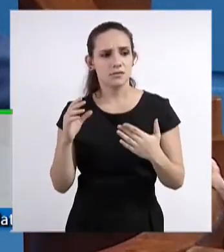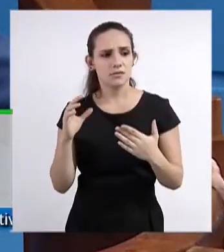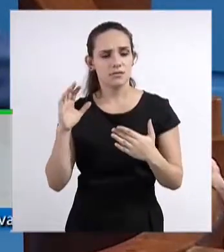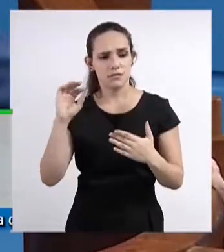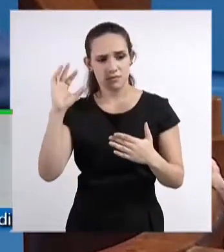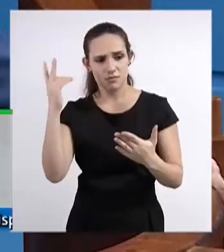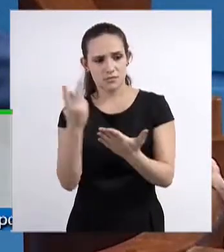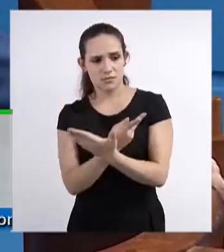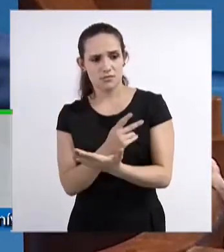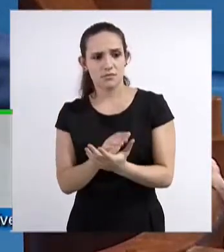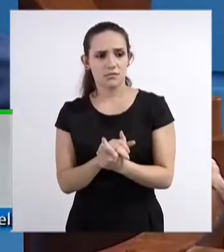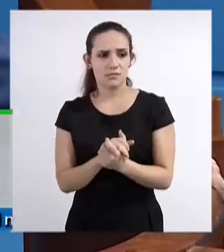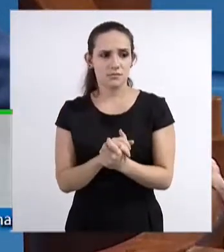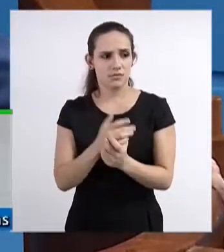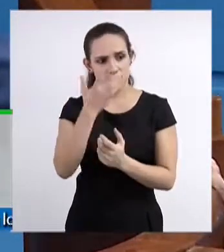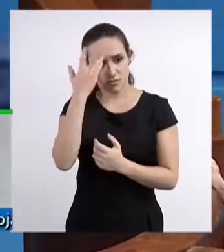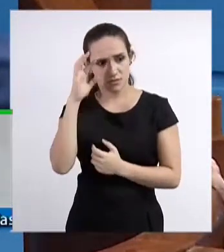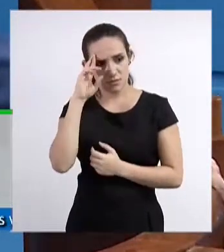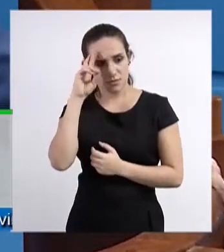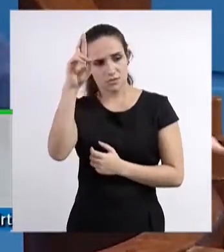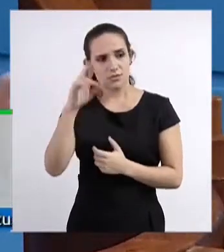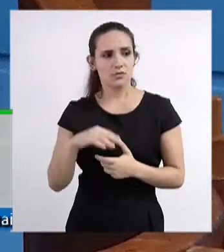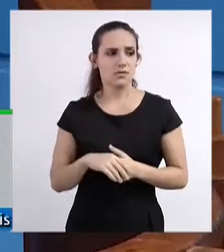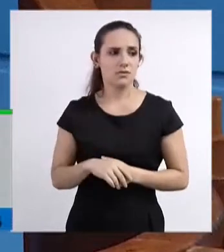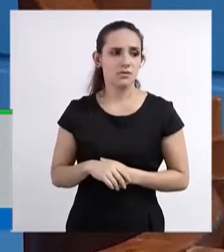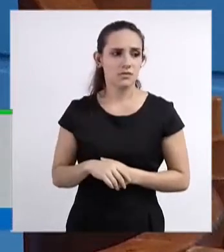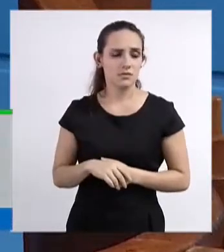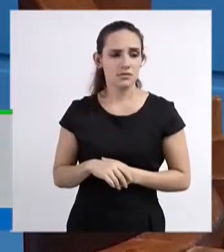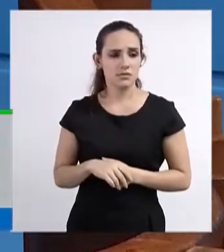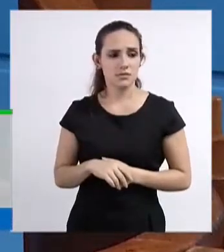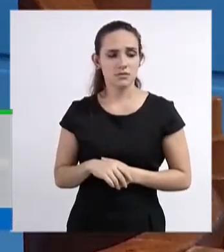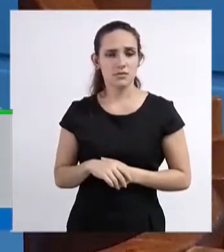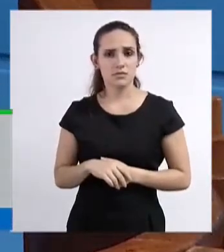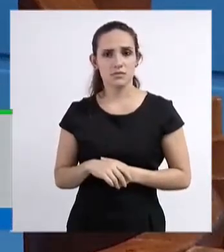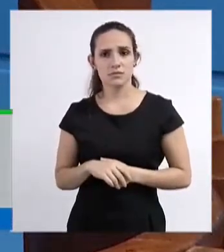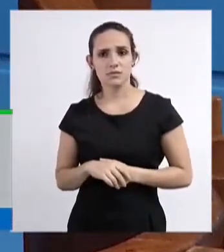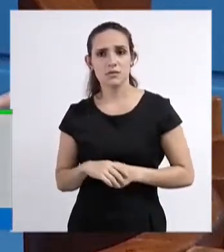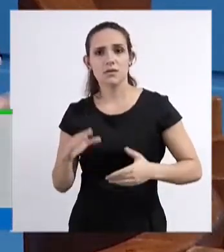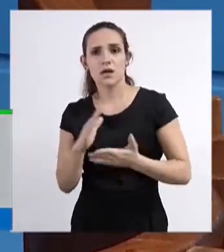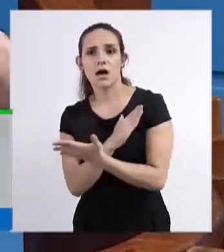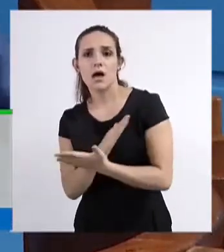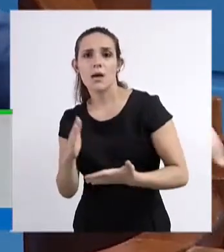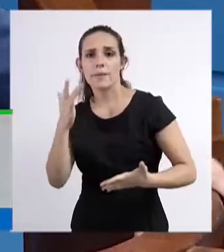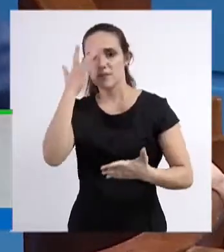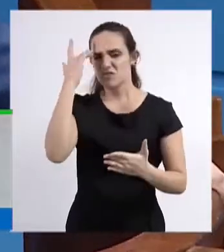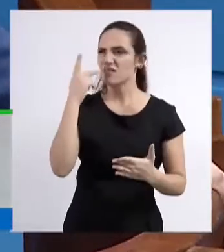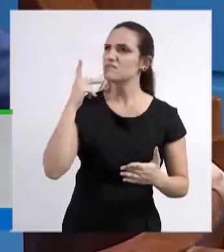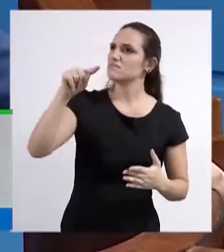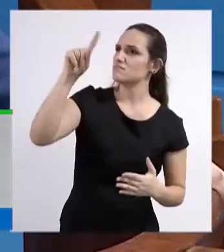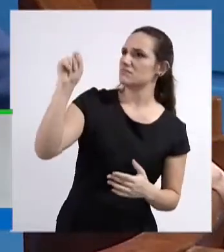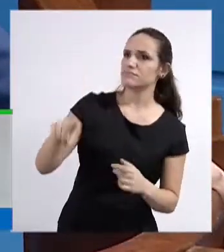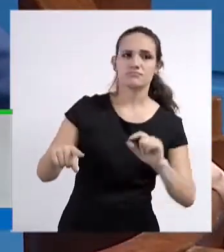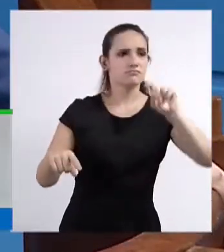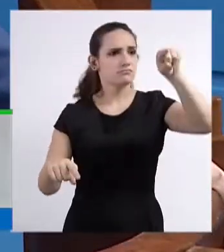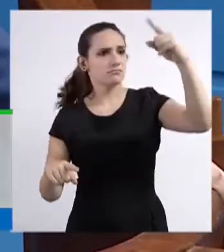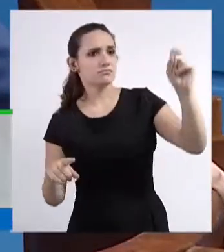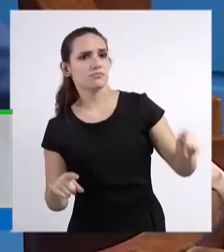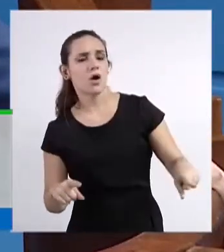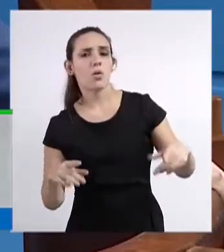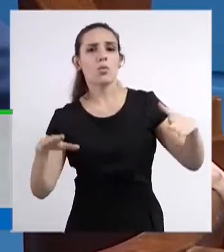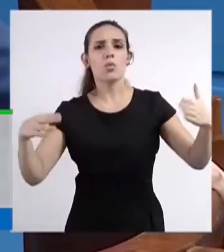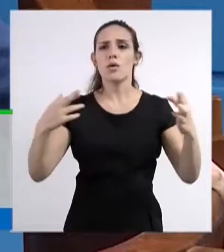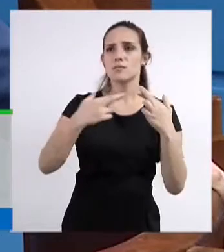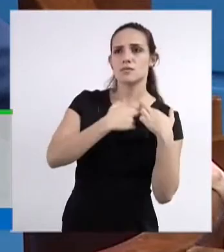criminoso. Os poderosos, o restante da sociedade, com frequência vão divergir sobre quais instituições devem